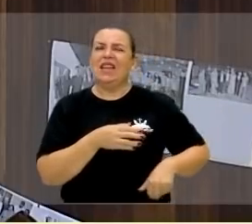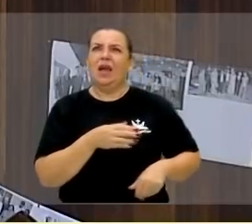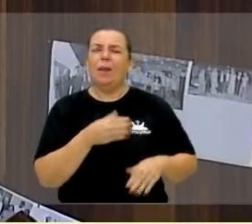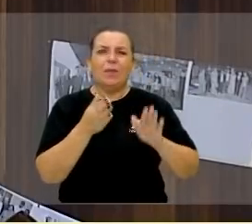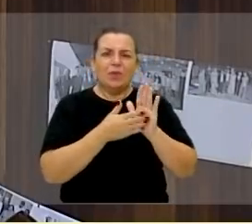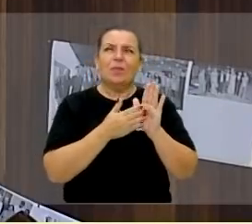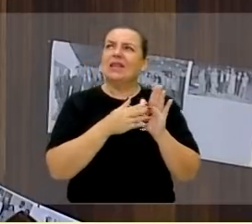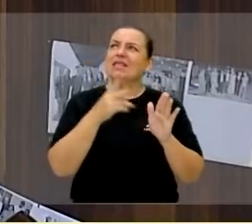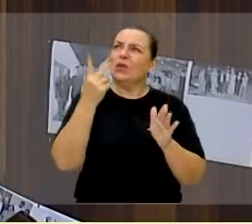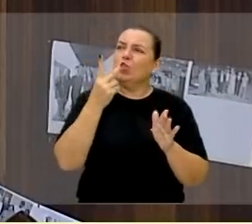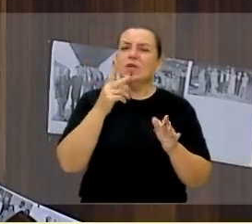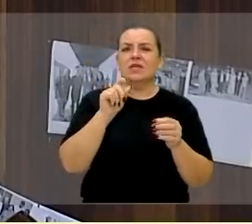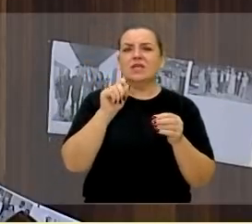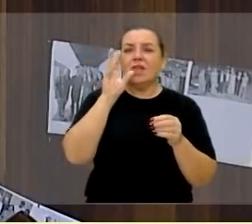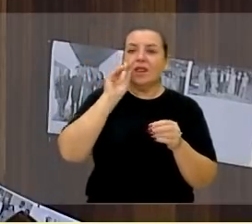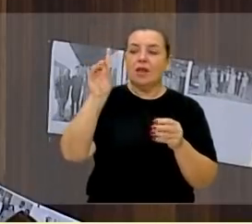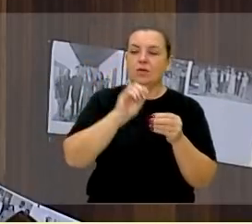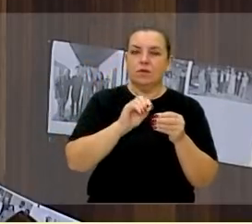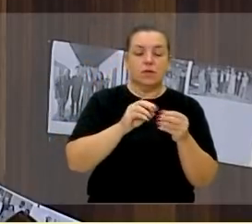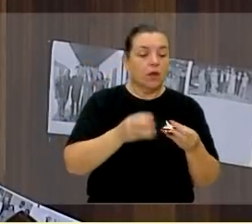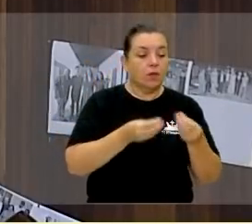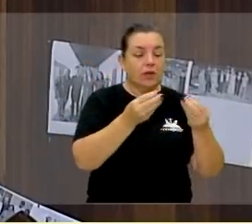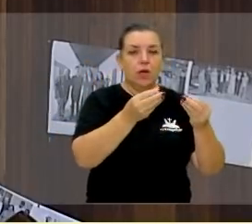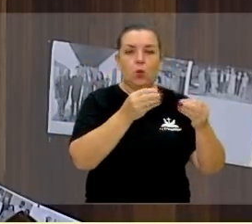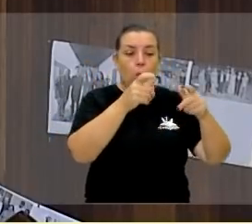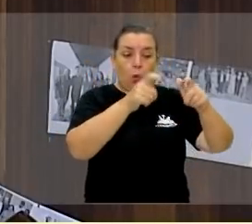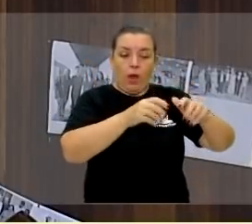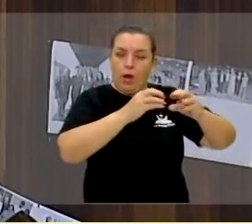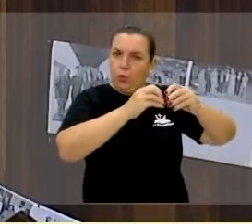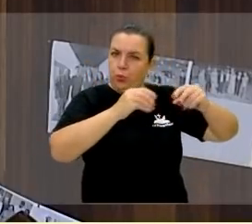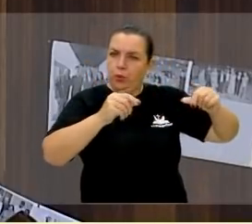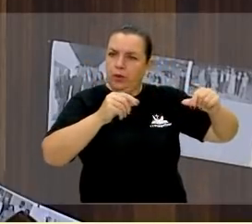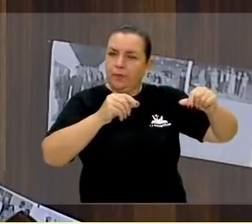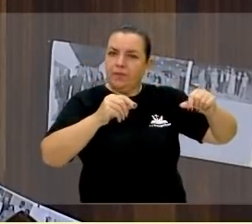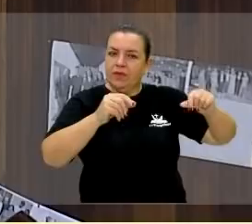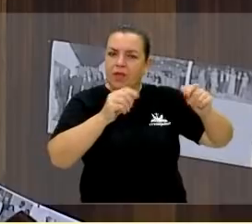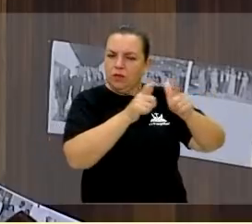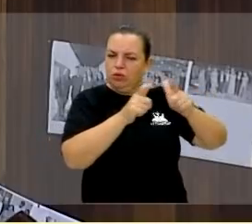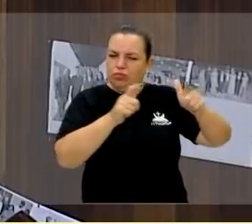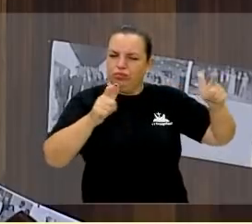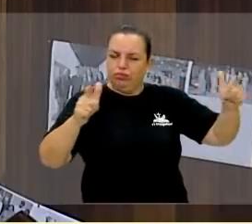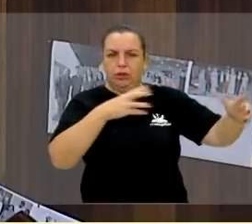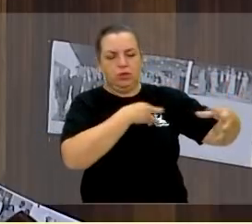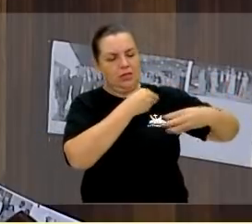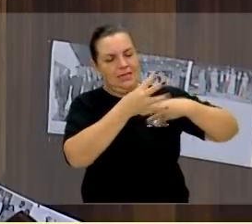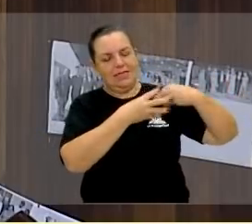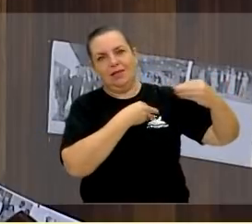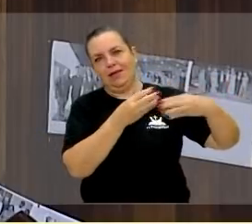Deus fez: eu lhes darei uma terra e uma grande descendência.